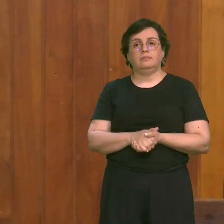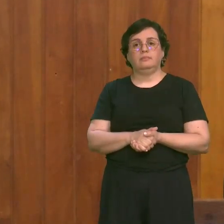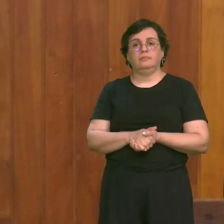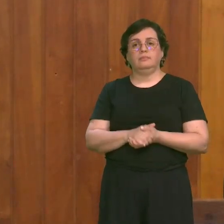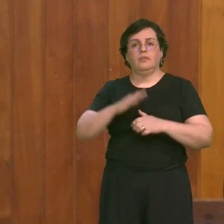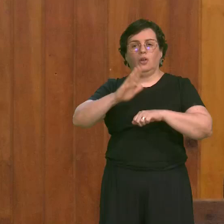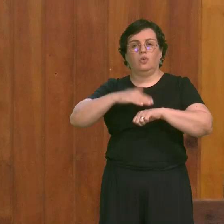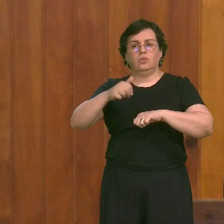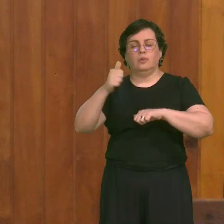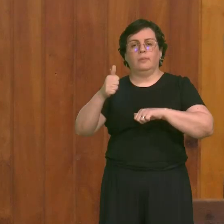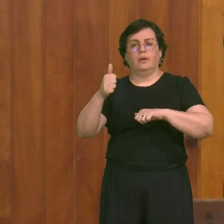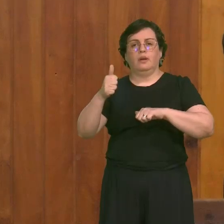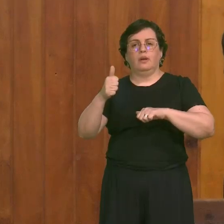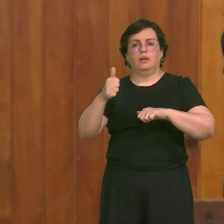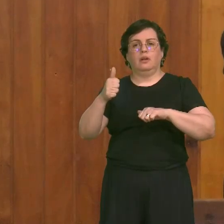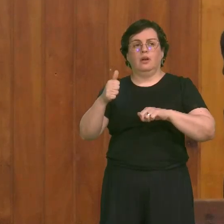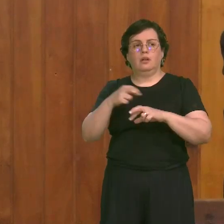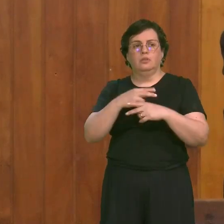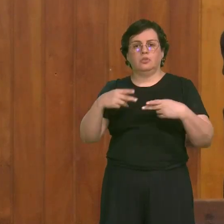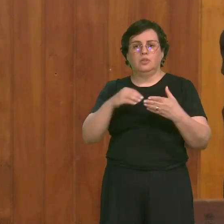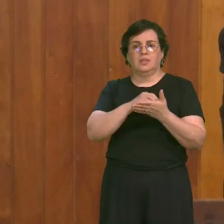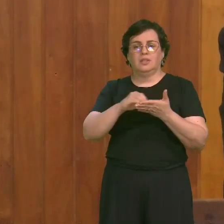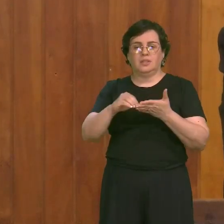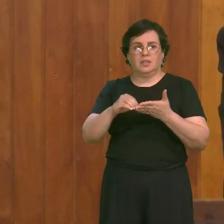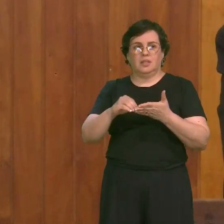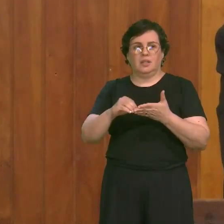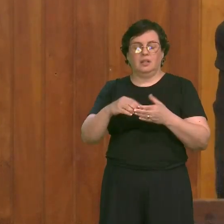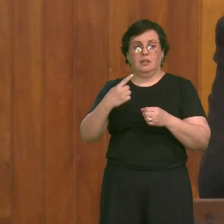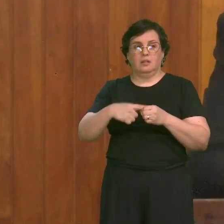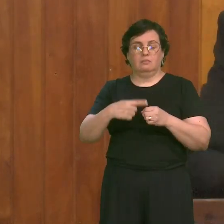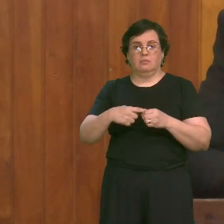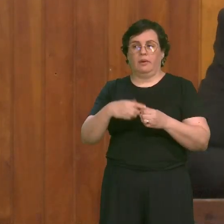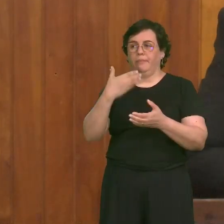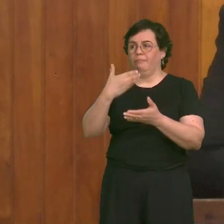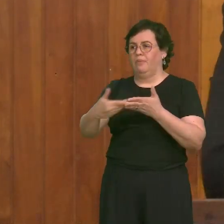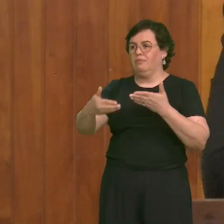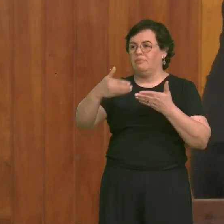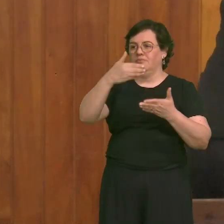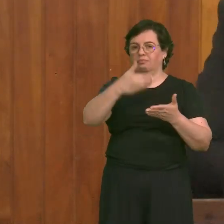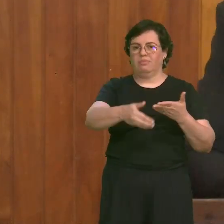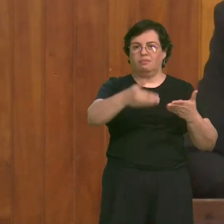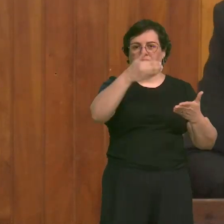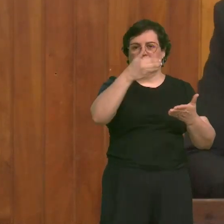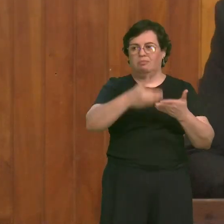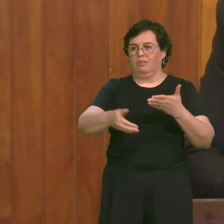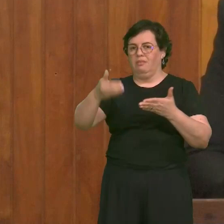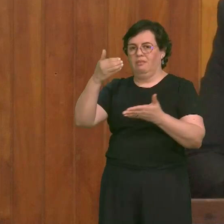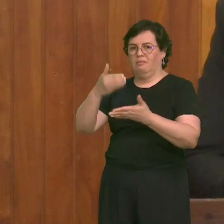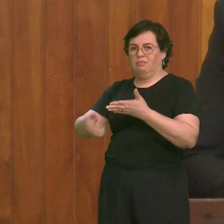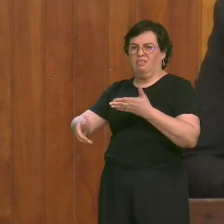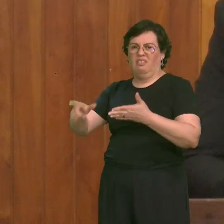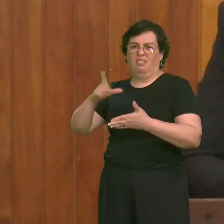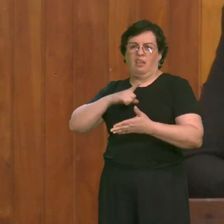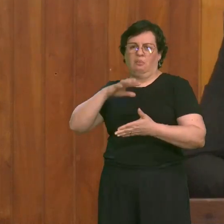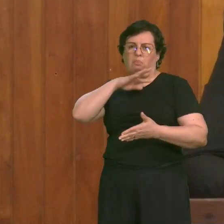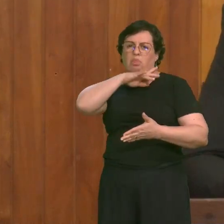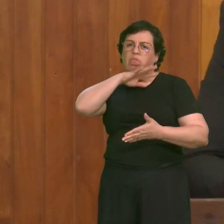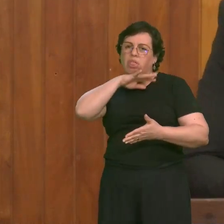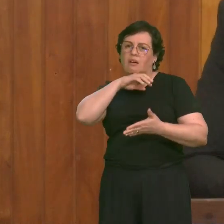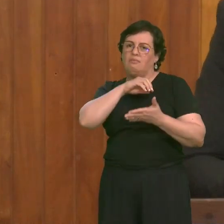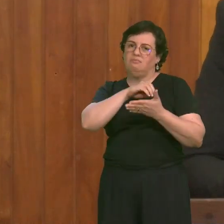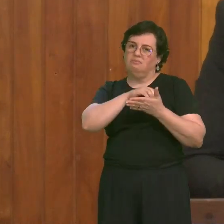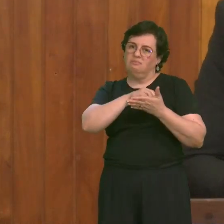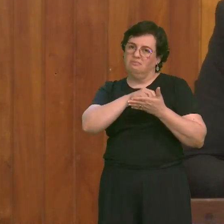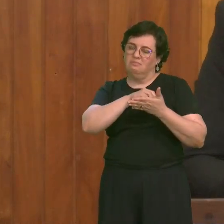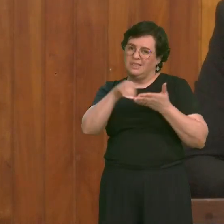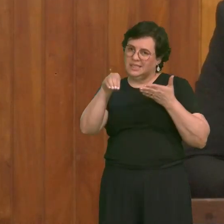os melhores quadros da secretaria que nessa cidade estão se perdendo e tem péssimos secretários municipais